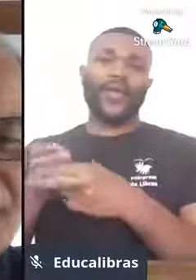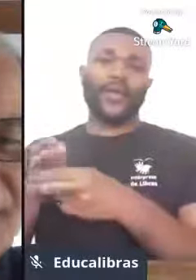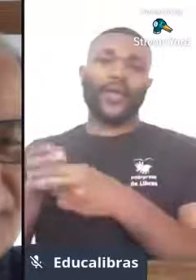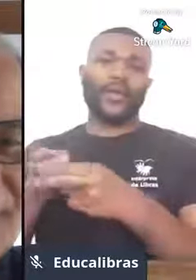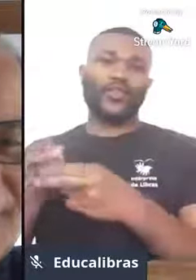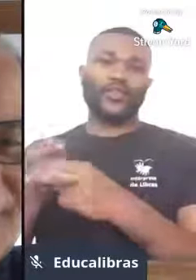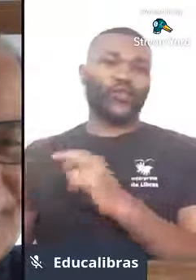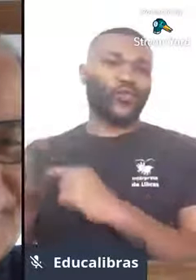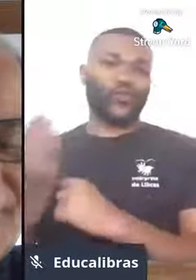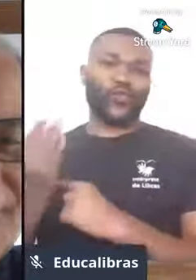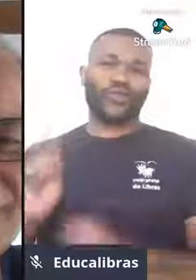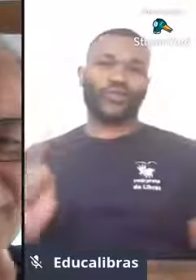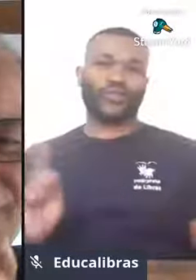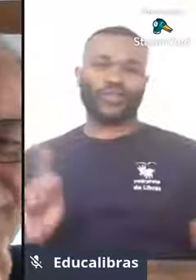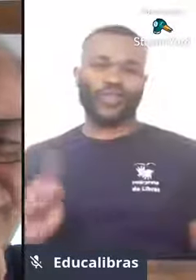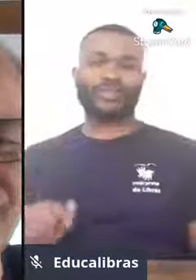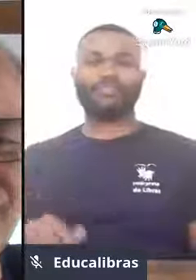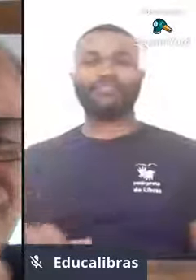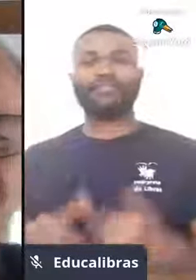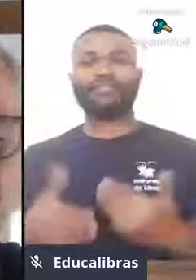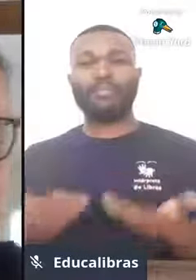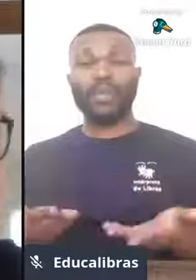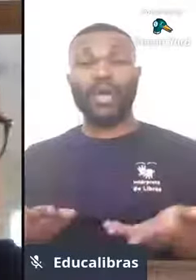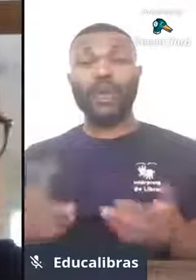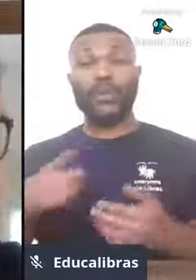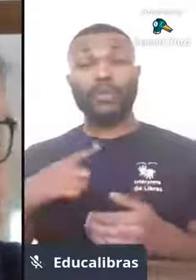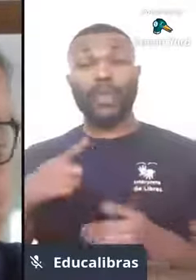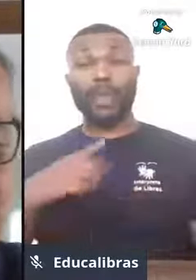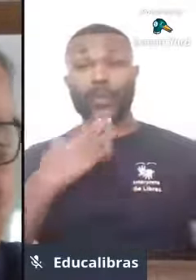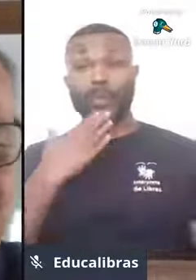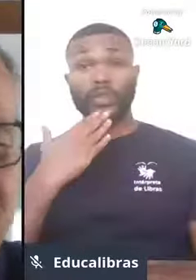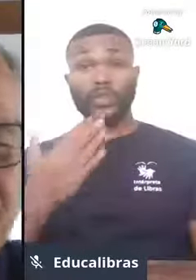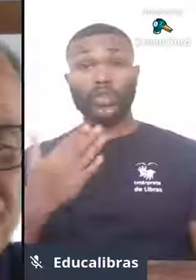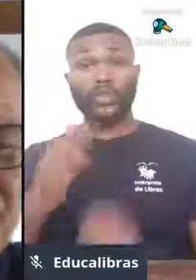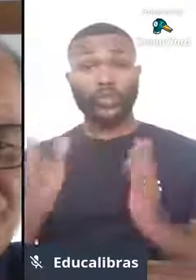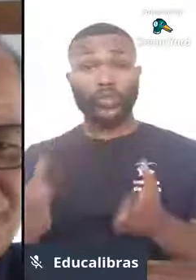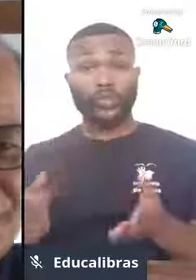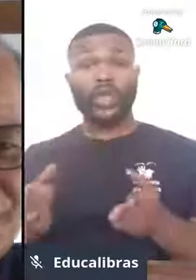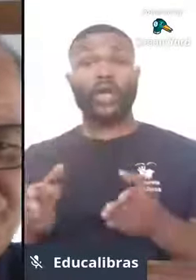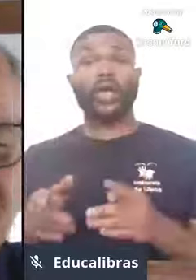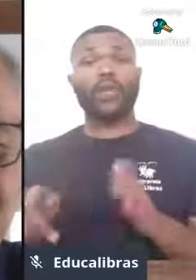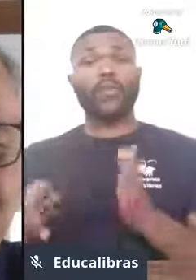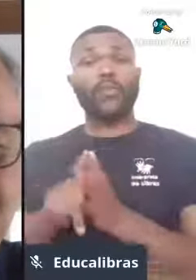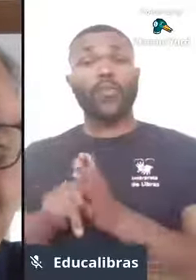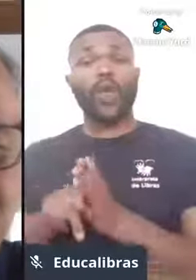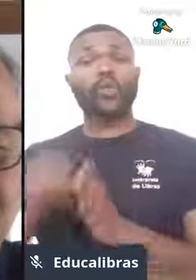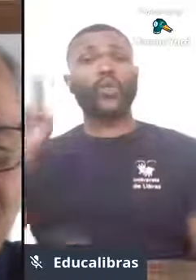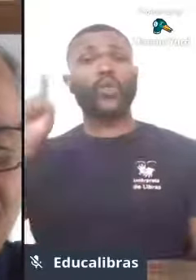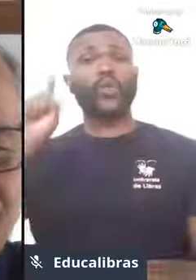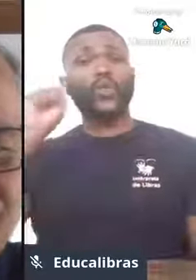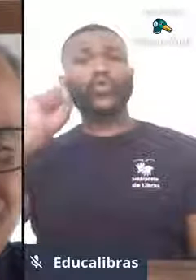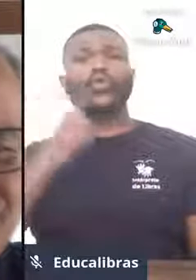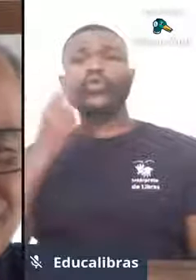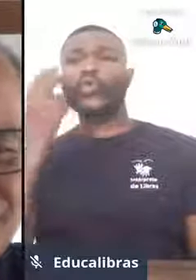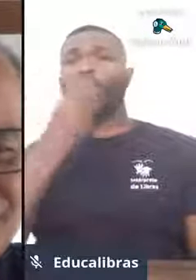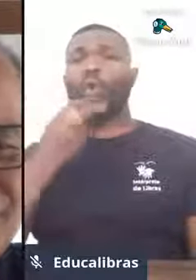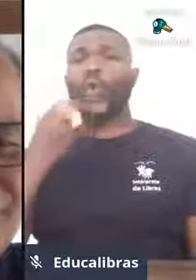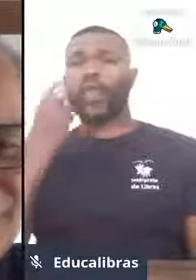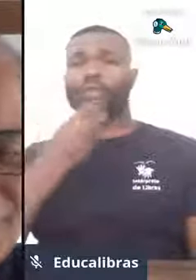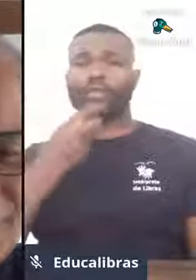muito. Né, uma demanda, viu, Roberto? Uma demanda dos surdos oralizados, aí, do pessoal